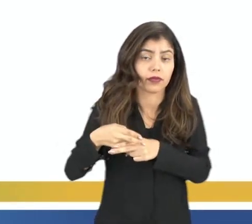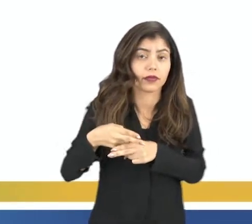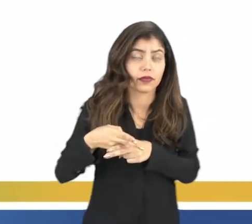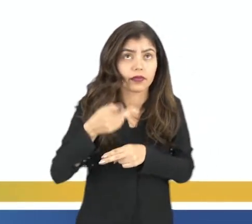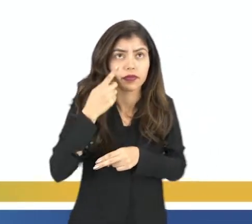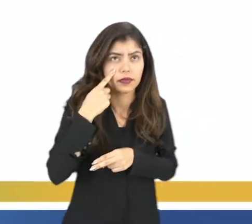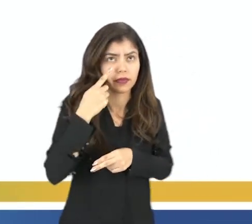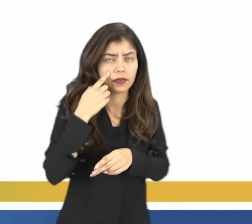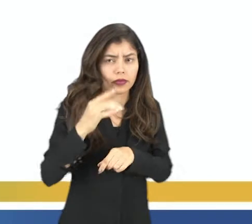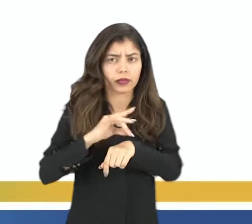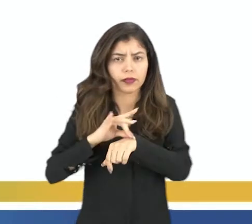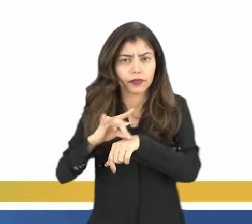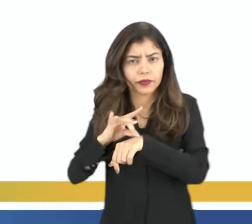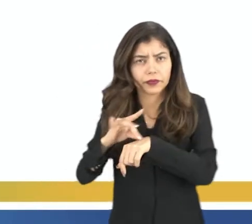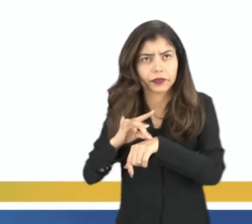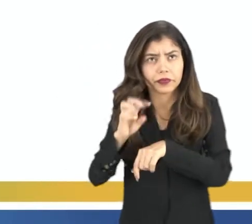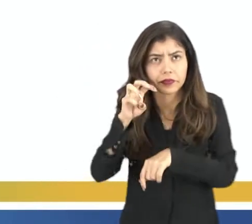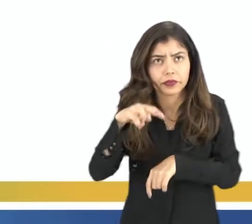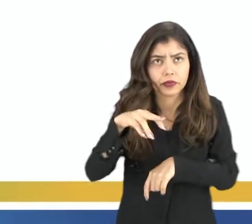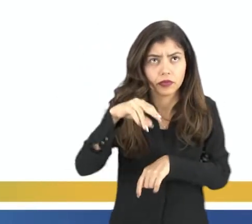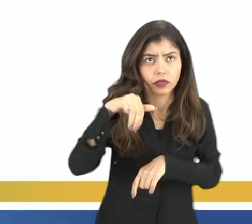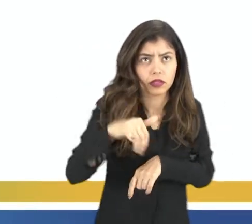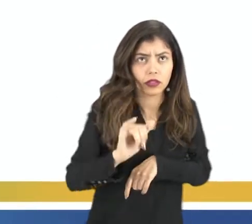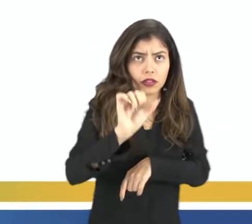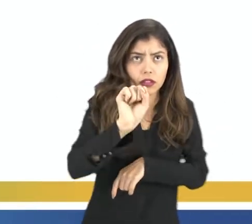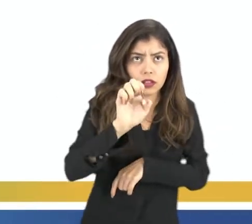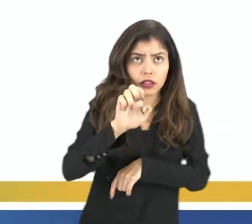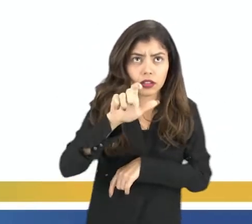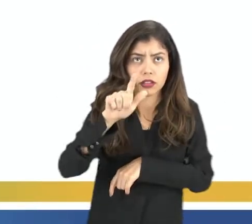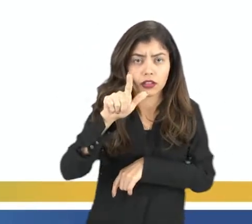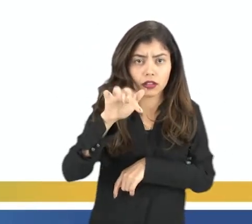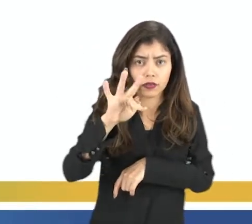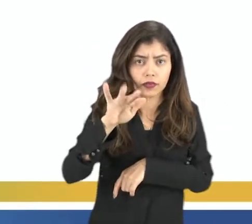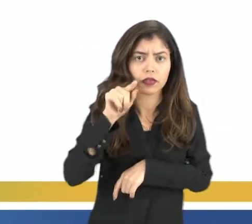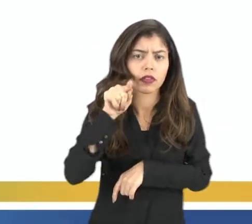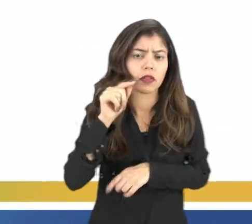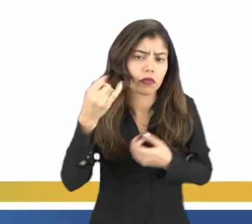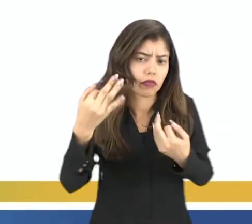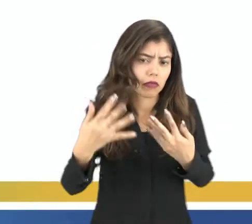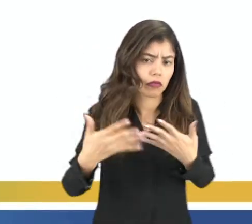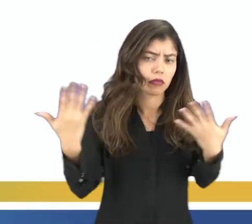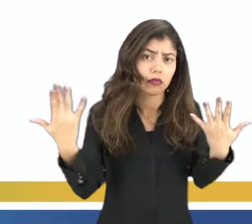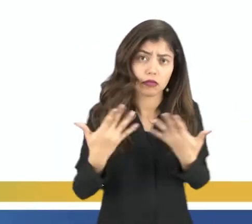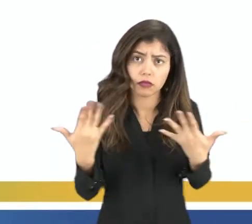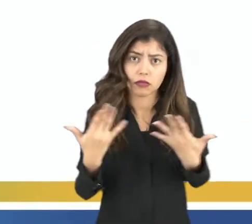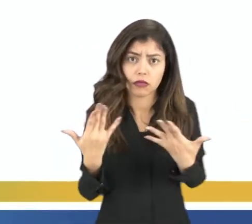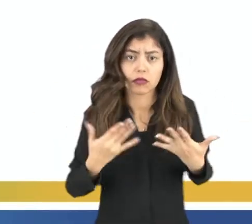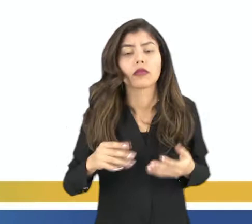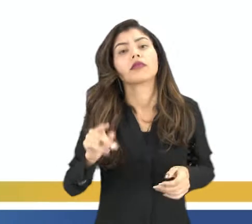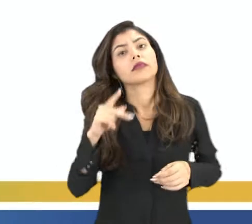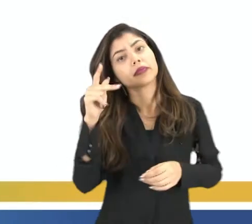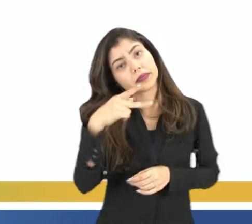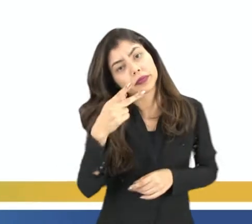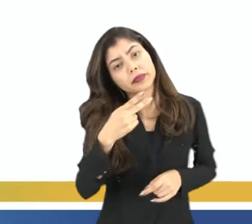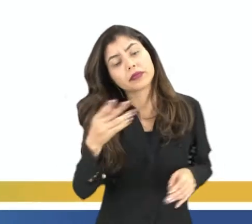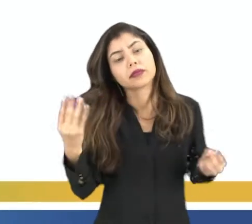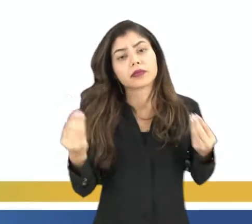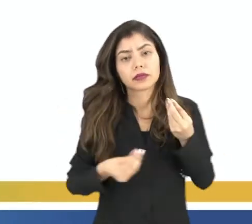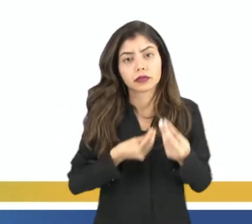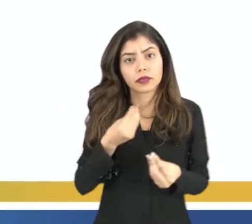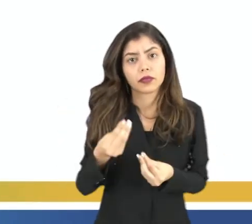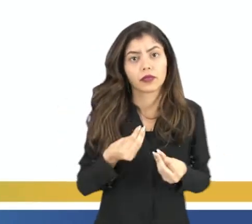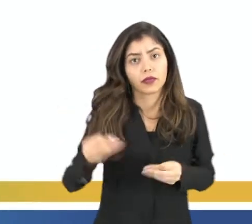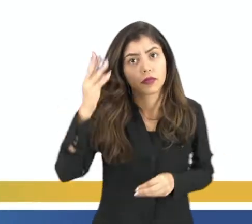está destacado o myself. É sobre isso aí que nós vamos estudar hoje, como eu já falei, os